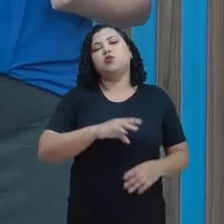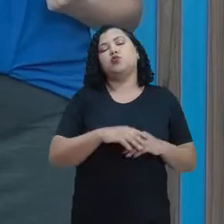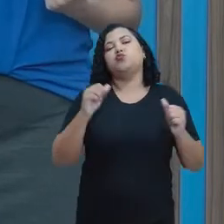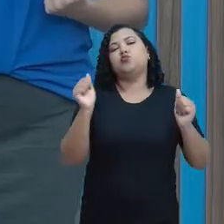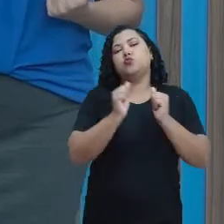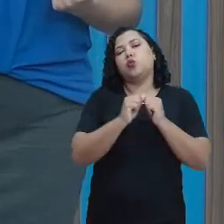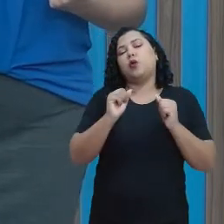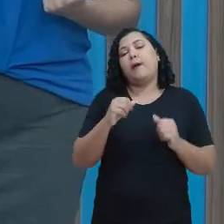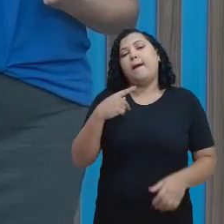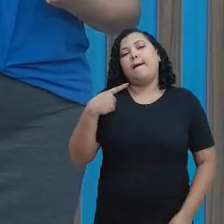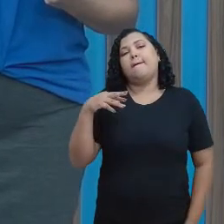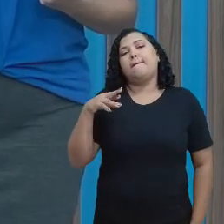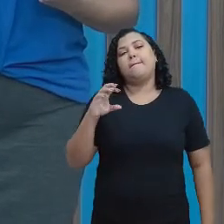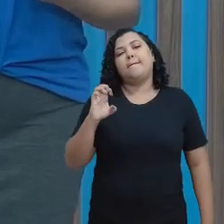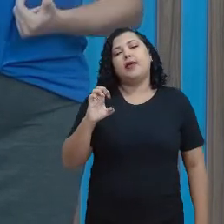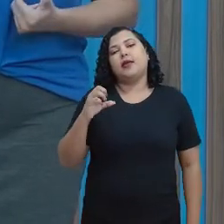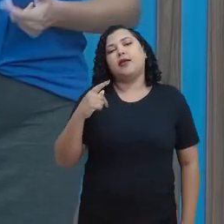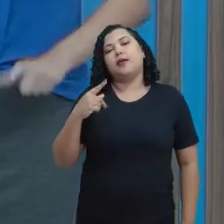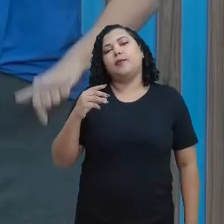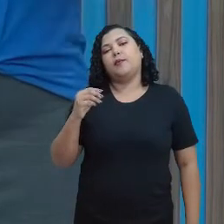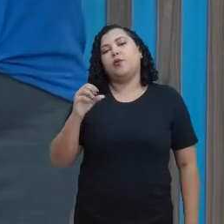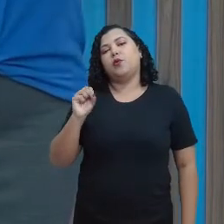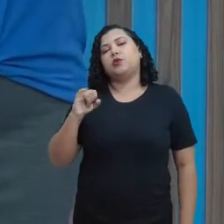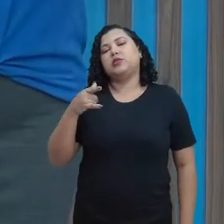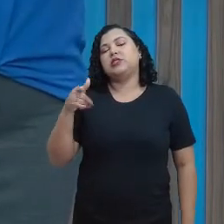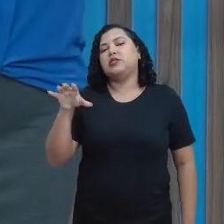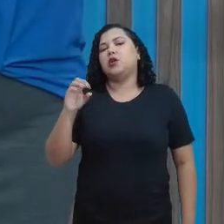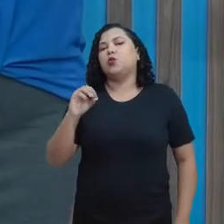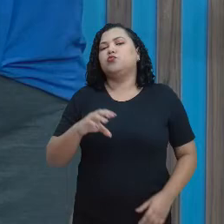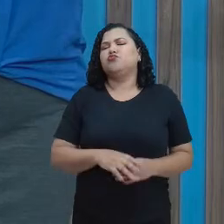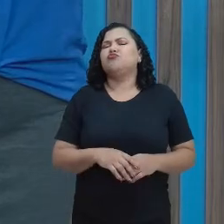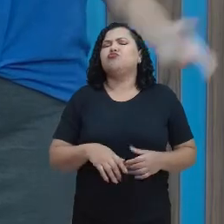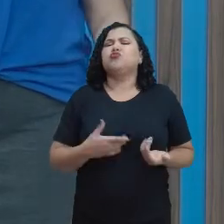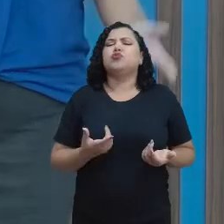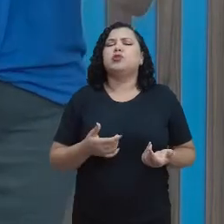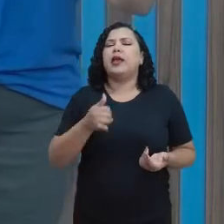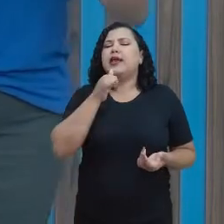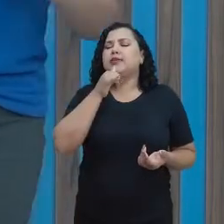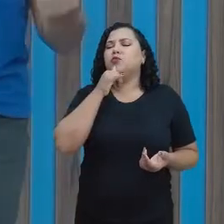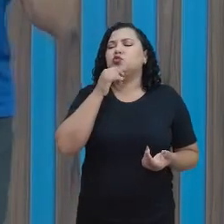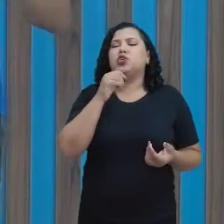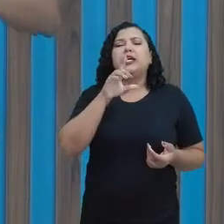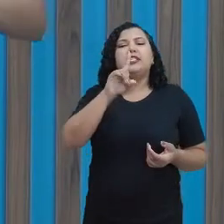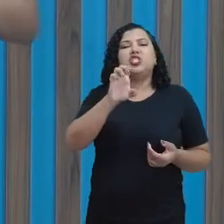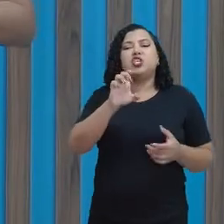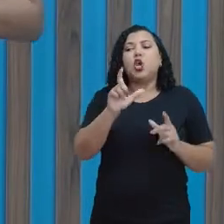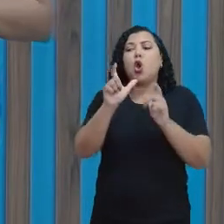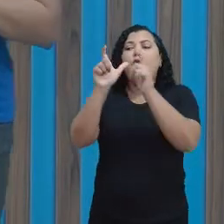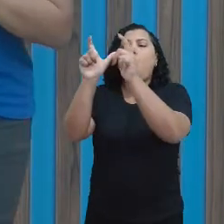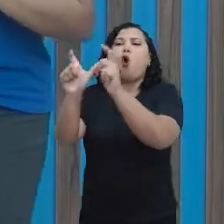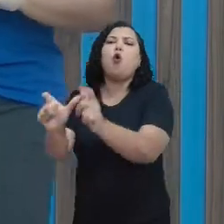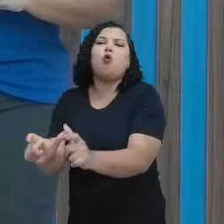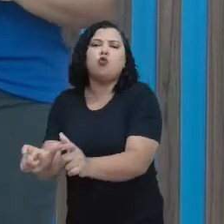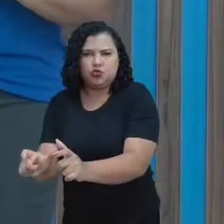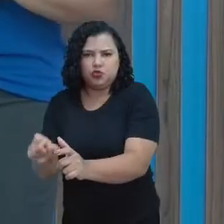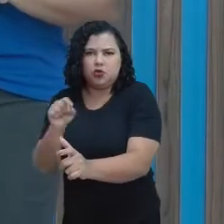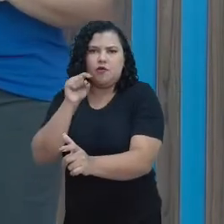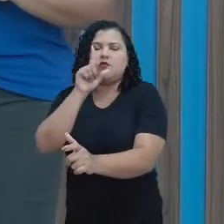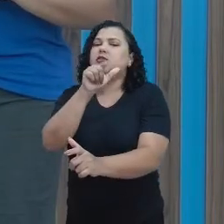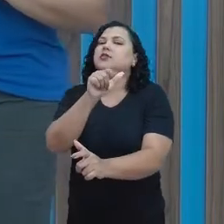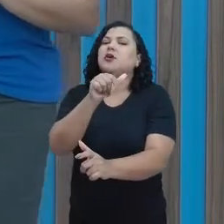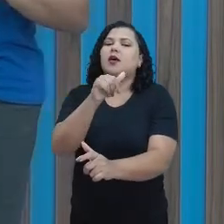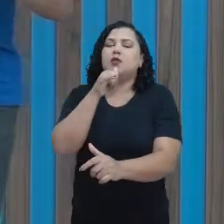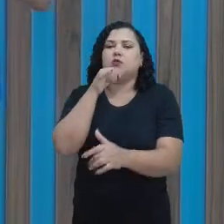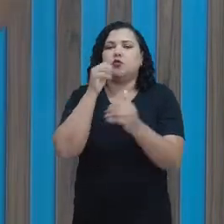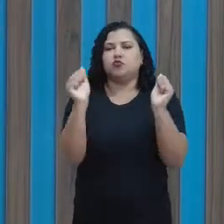com preposições. Então, de onde você vem? Que eu estou marcando o quê? Um lugar.